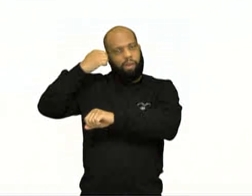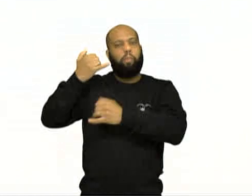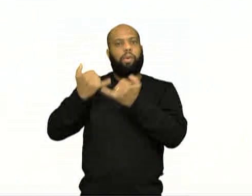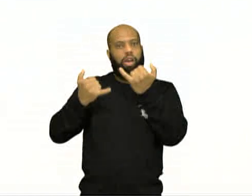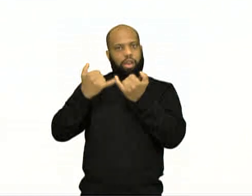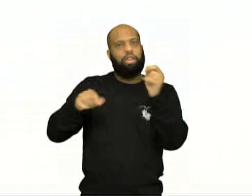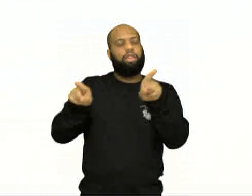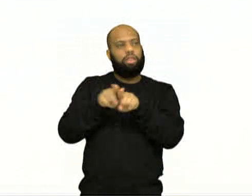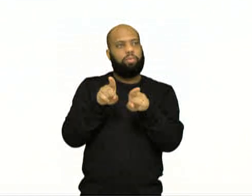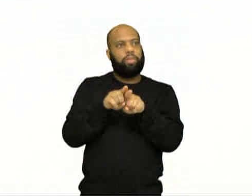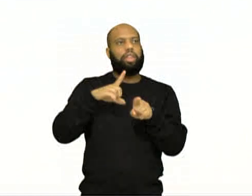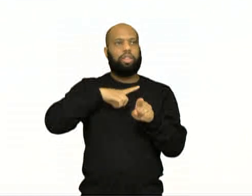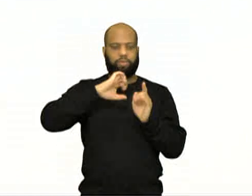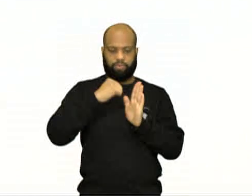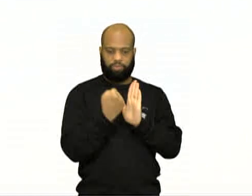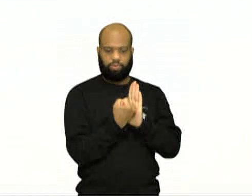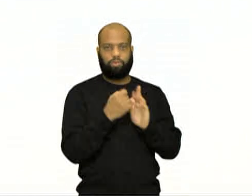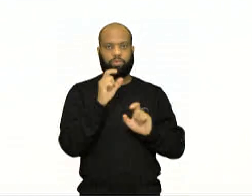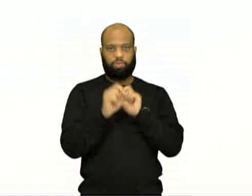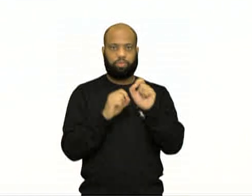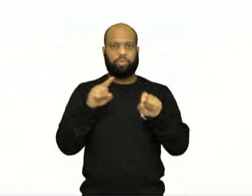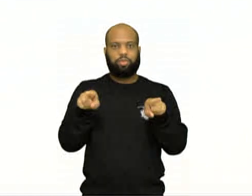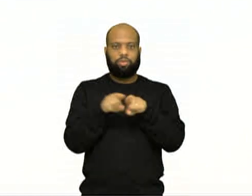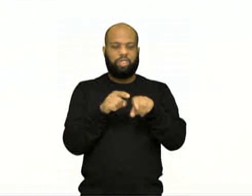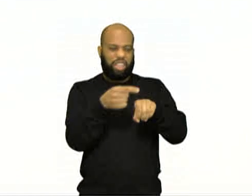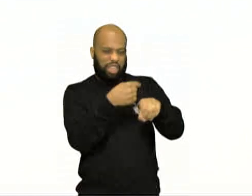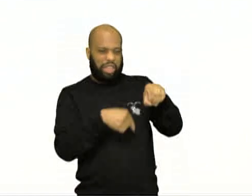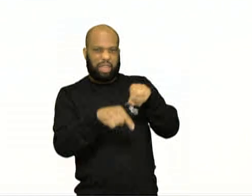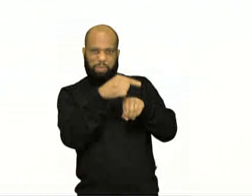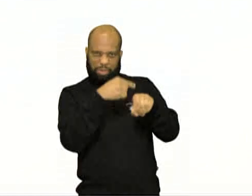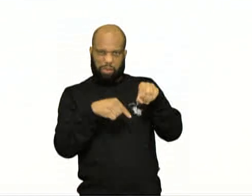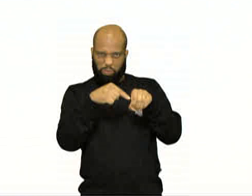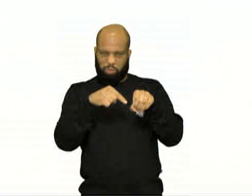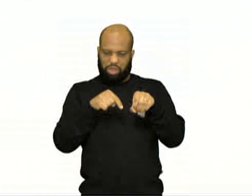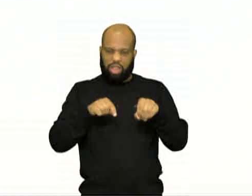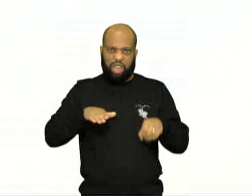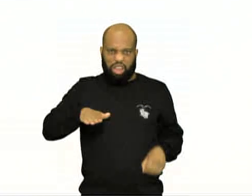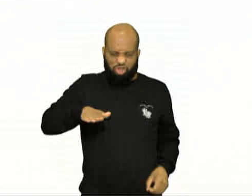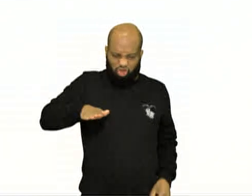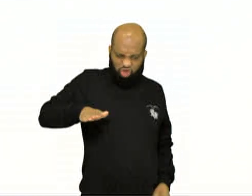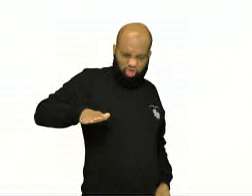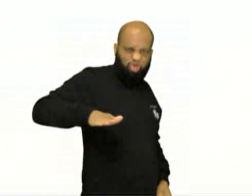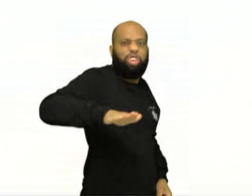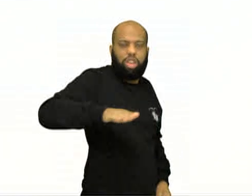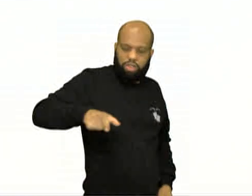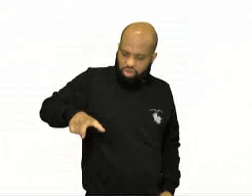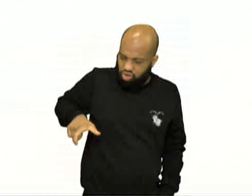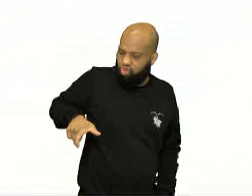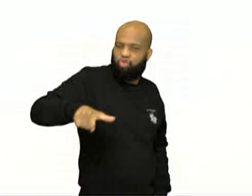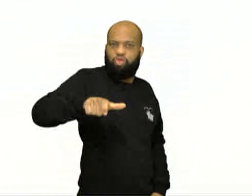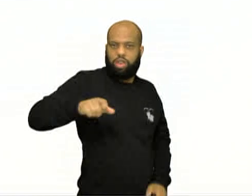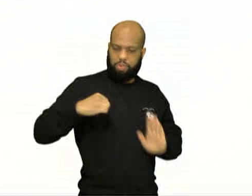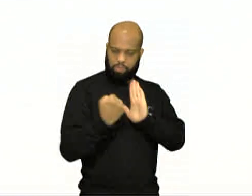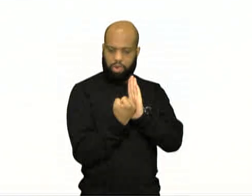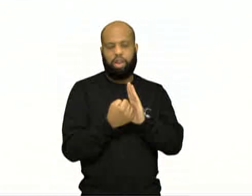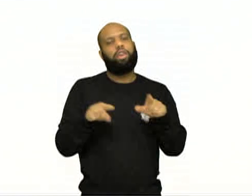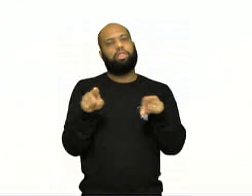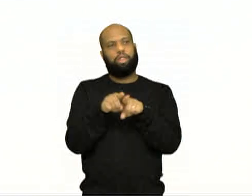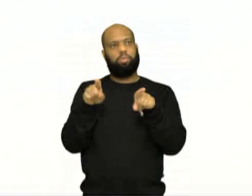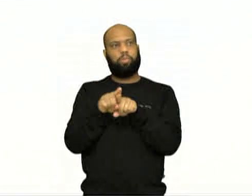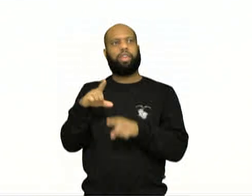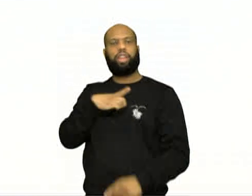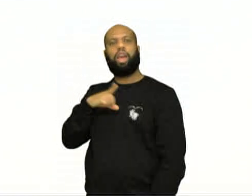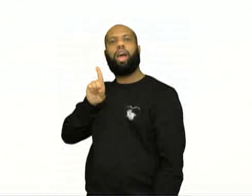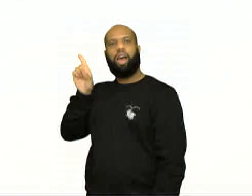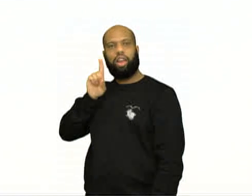cartaz a marca de um pneu. Passou um pneu por ali. Então, também há, nessa